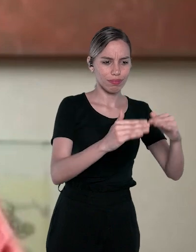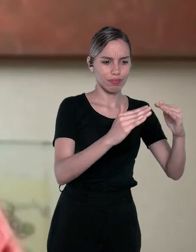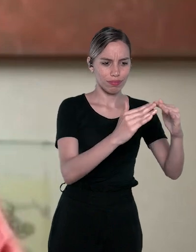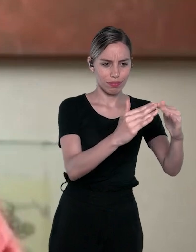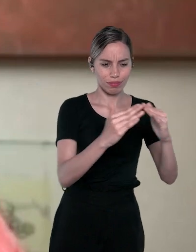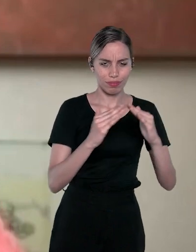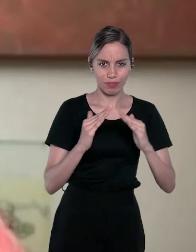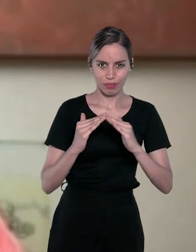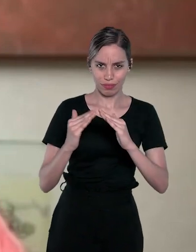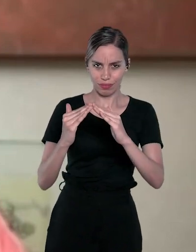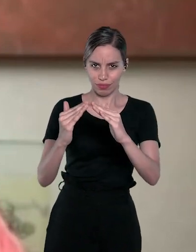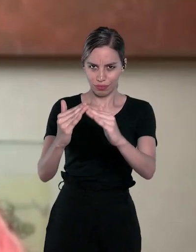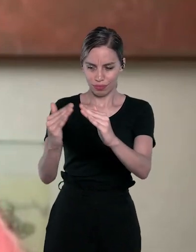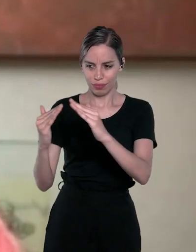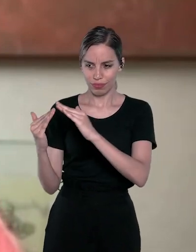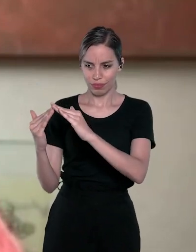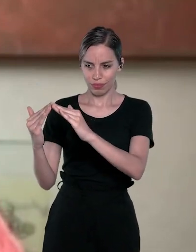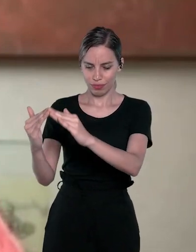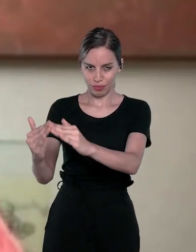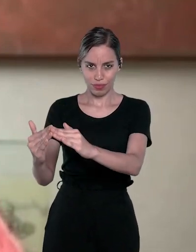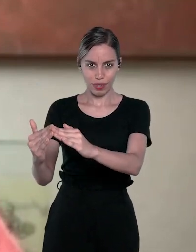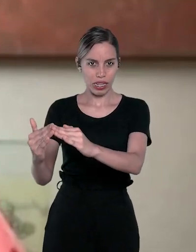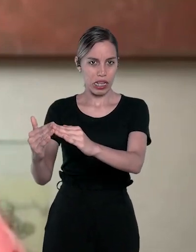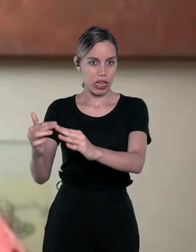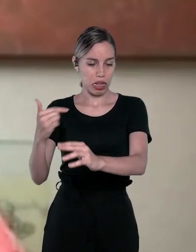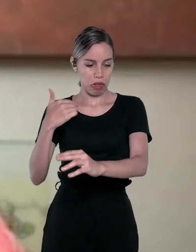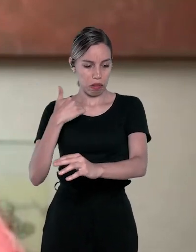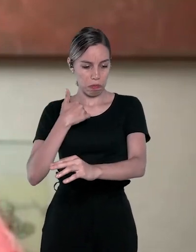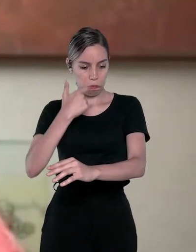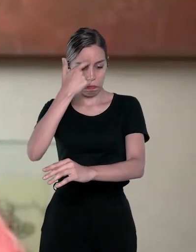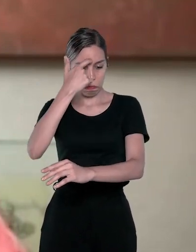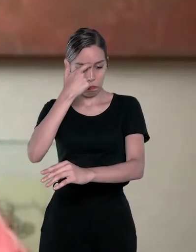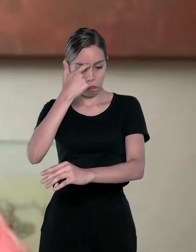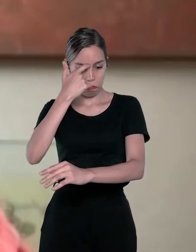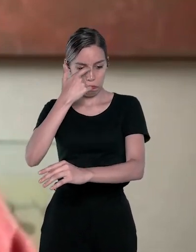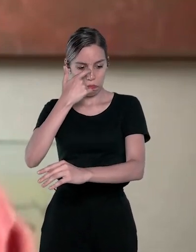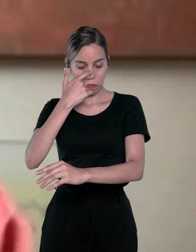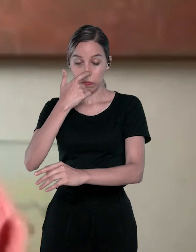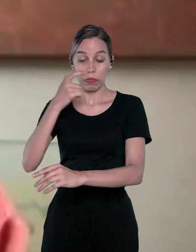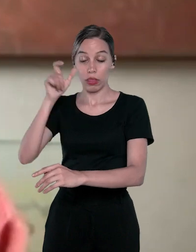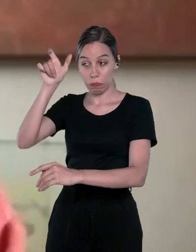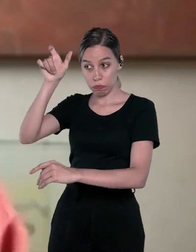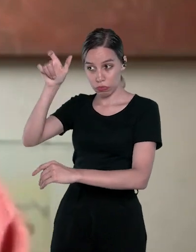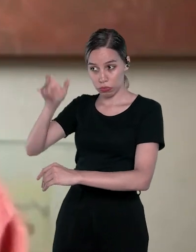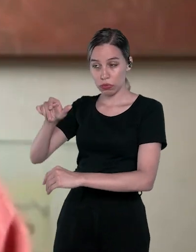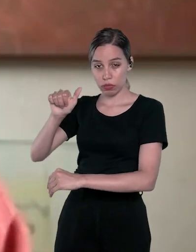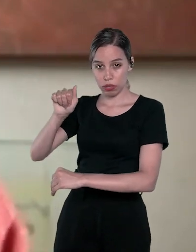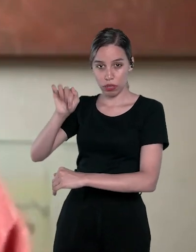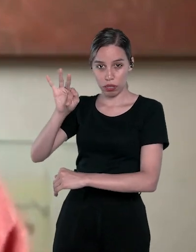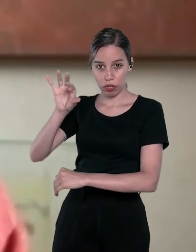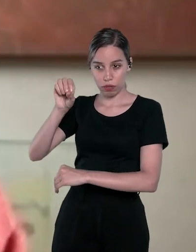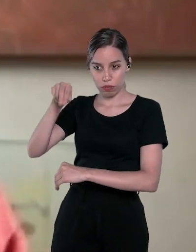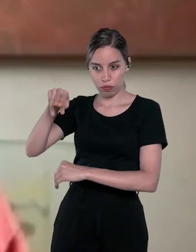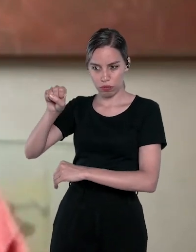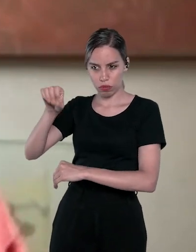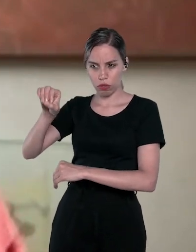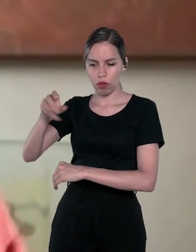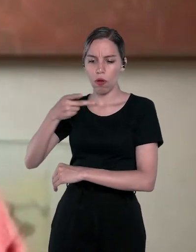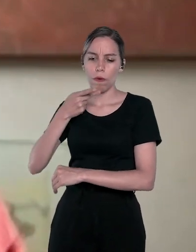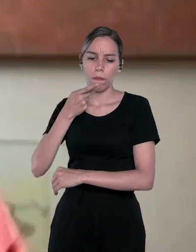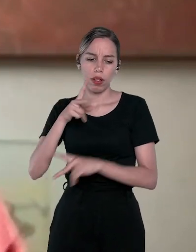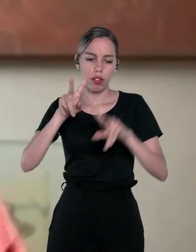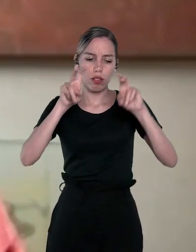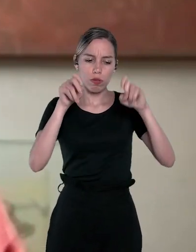descrito pelo poeta e ensaísta Afonso Ávila, a atmosfera